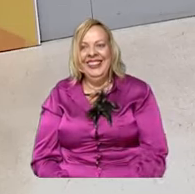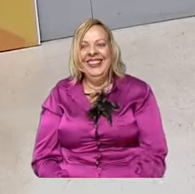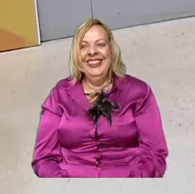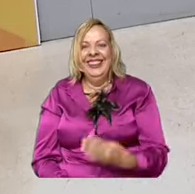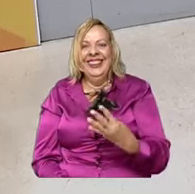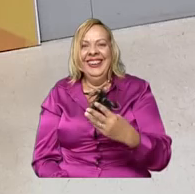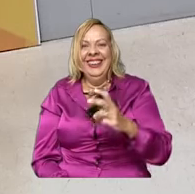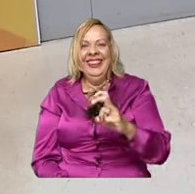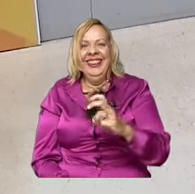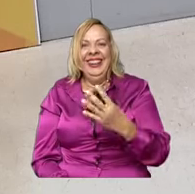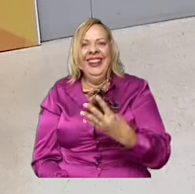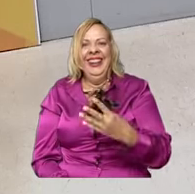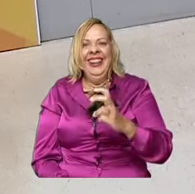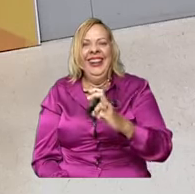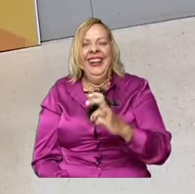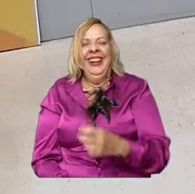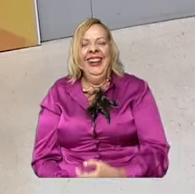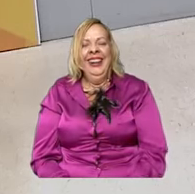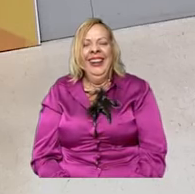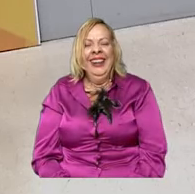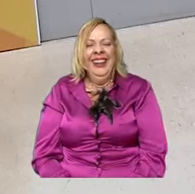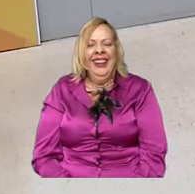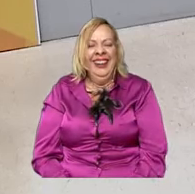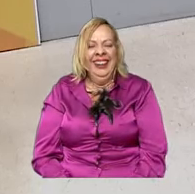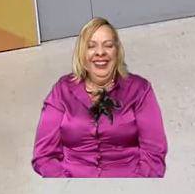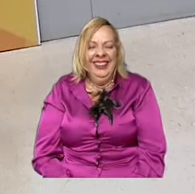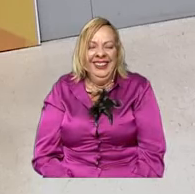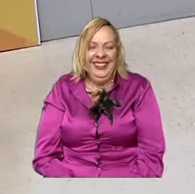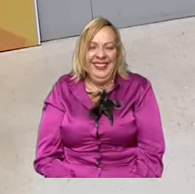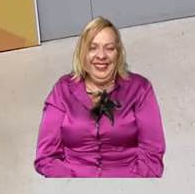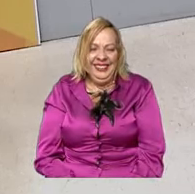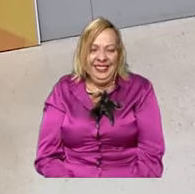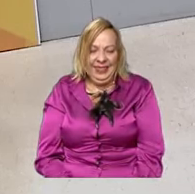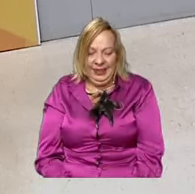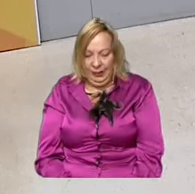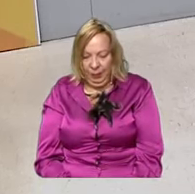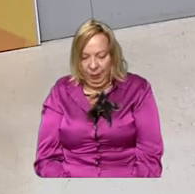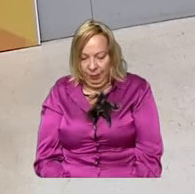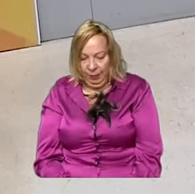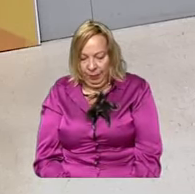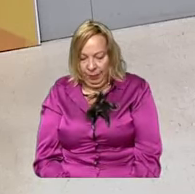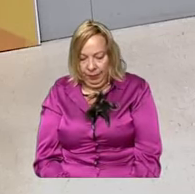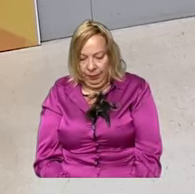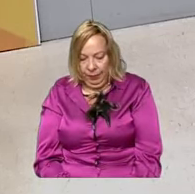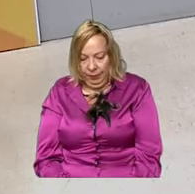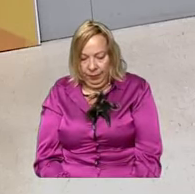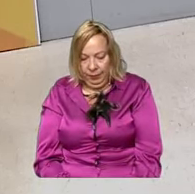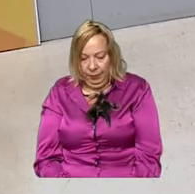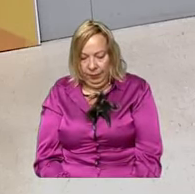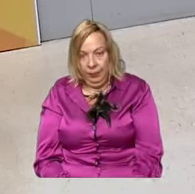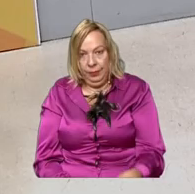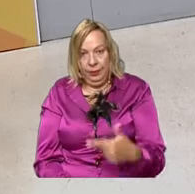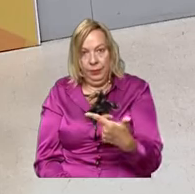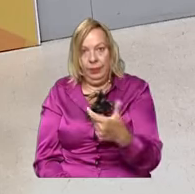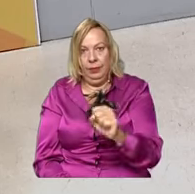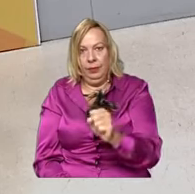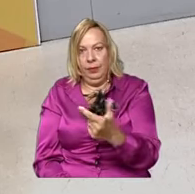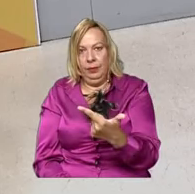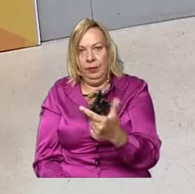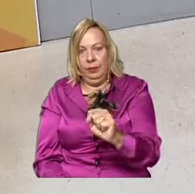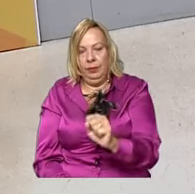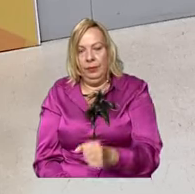Marque 45. 45 é a bolinha que eu chamo e você marca. Tem agora 28.